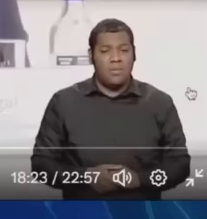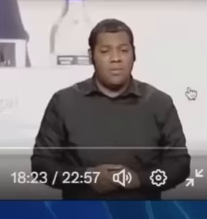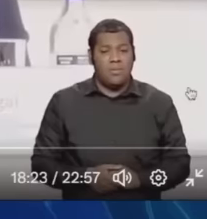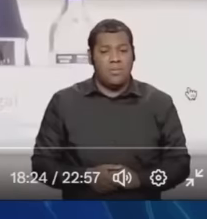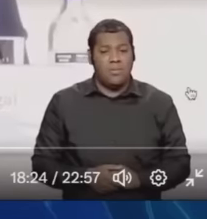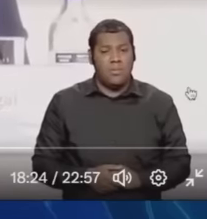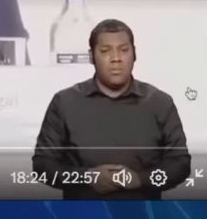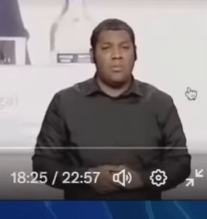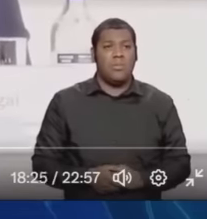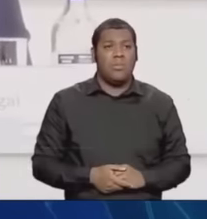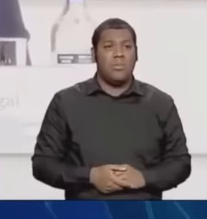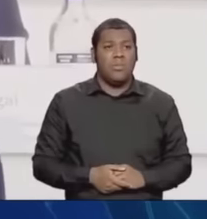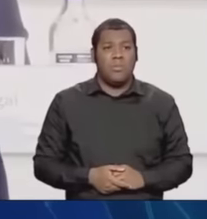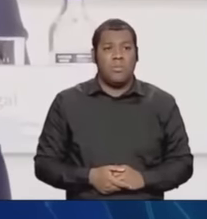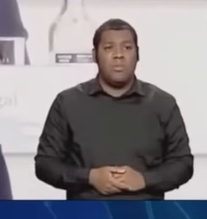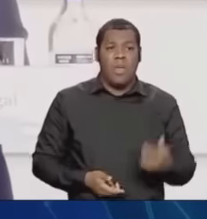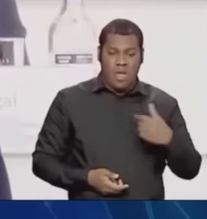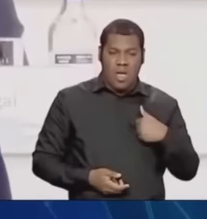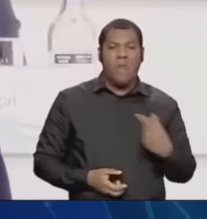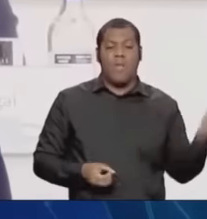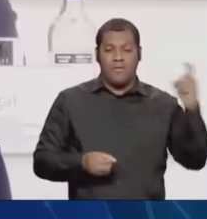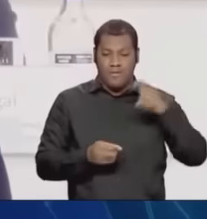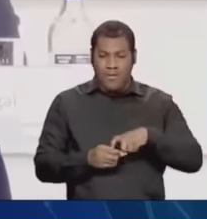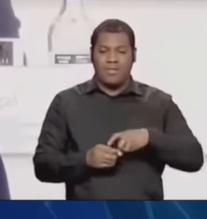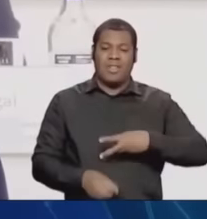que eu votei depois de 3 anos da presidência da República.